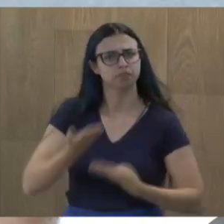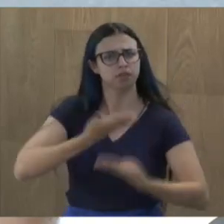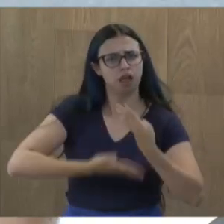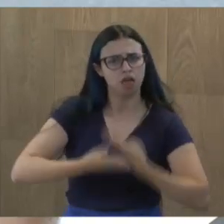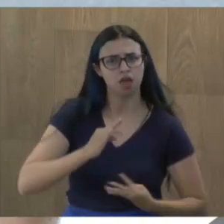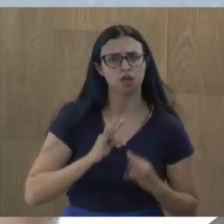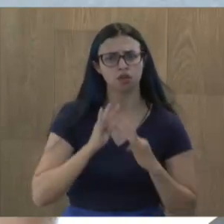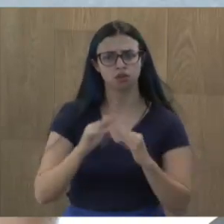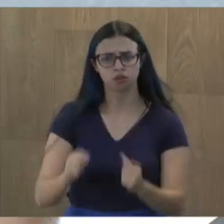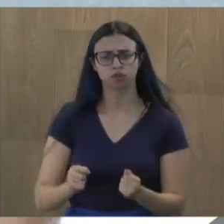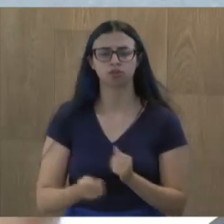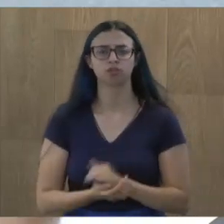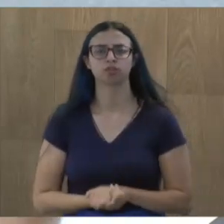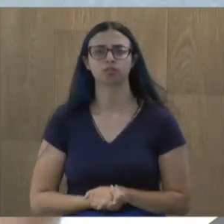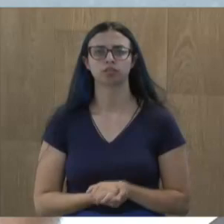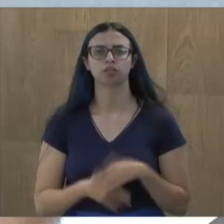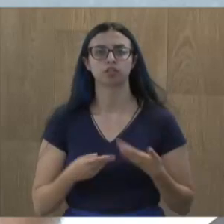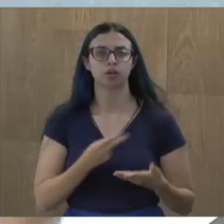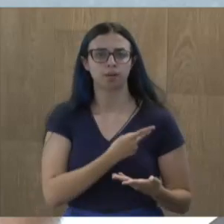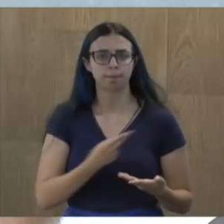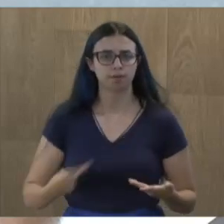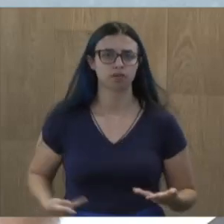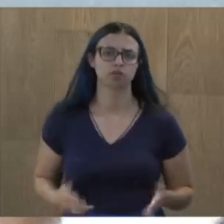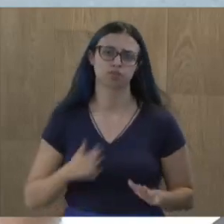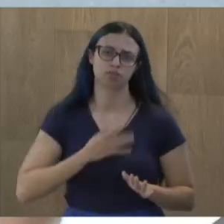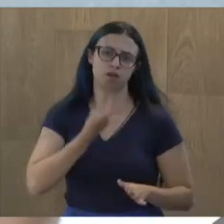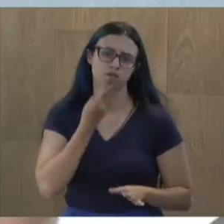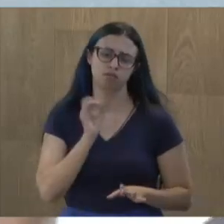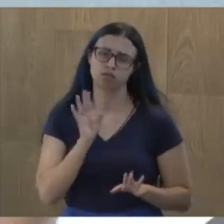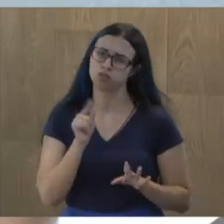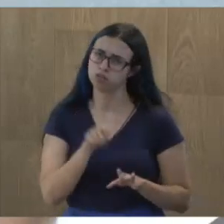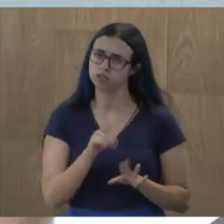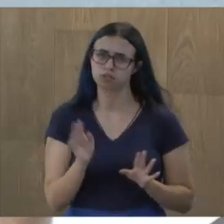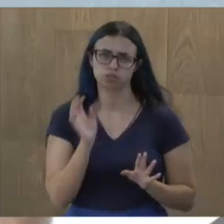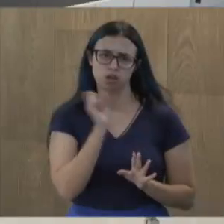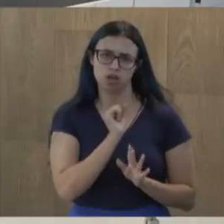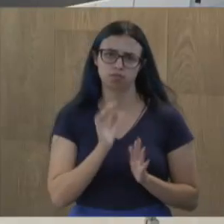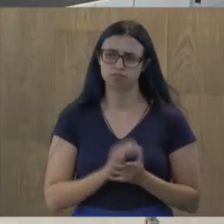baixa complexidade. Senhor presidente, essa é a minha fala na tarde de hoje. Agradeço a sessão da palavra.